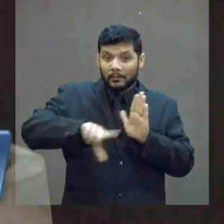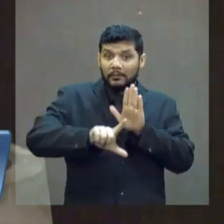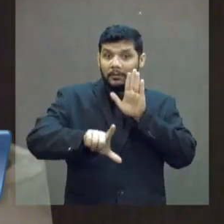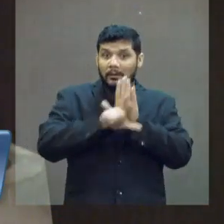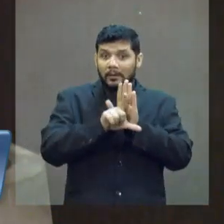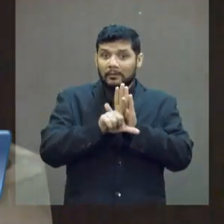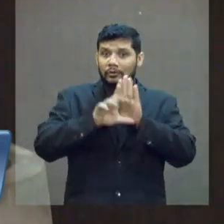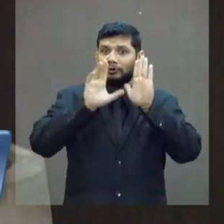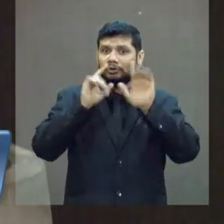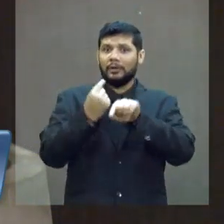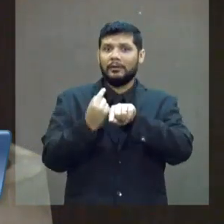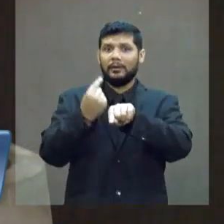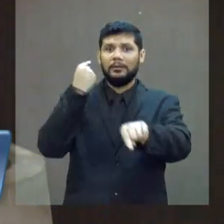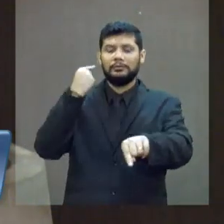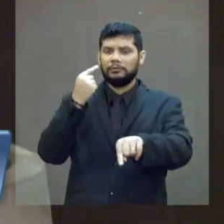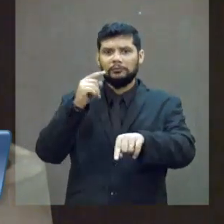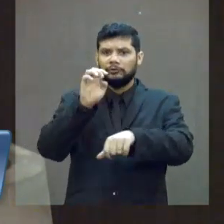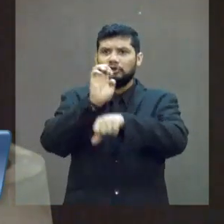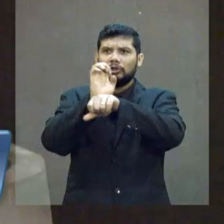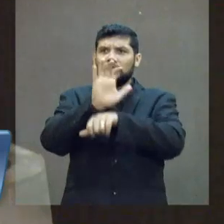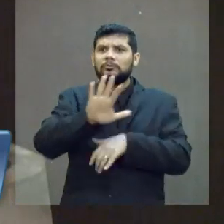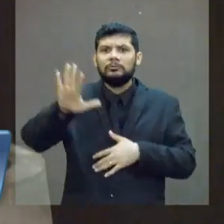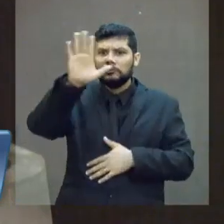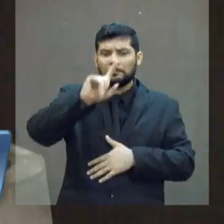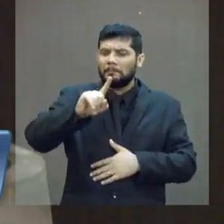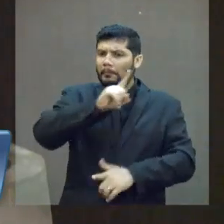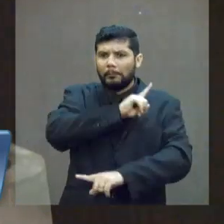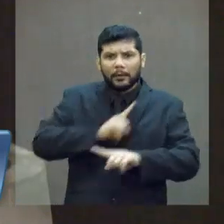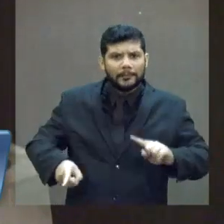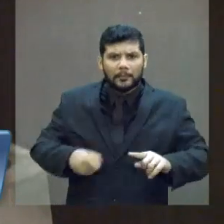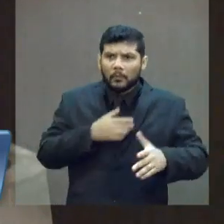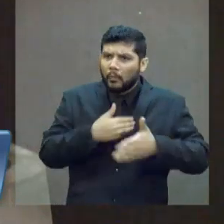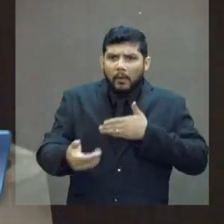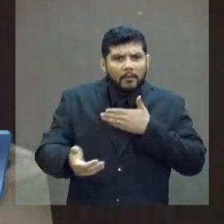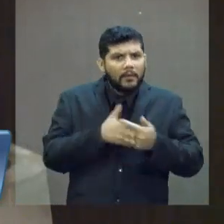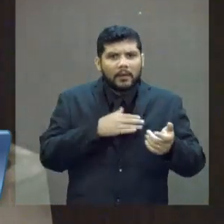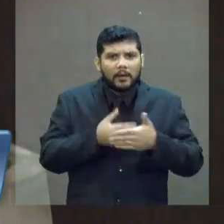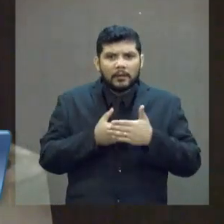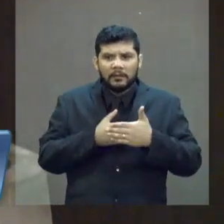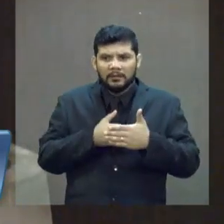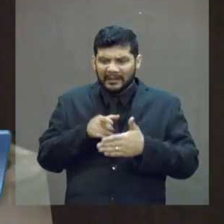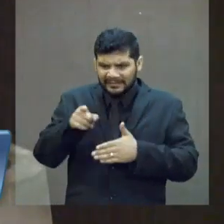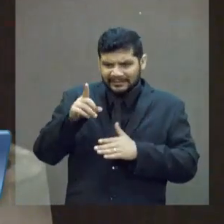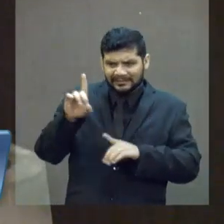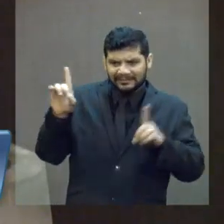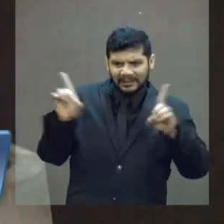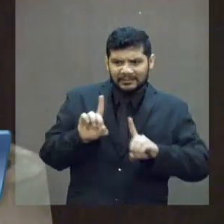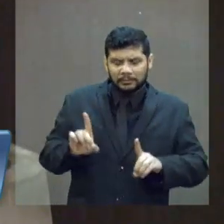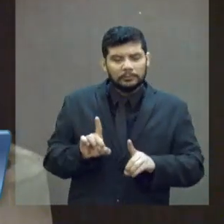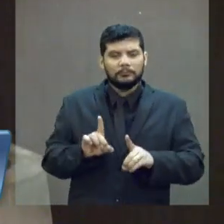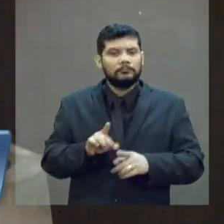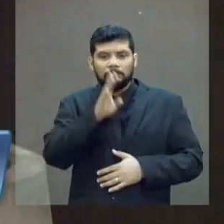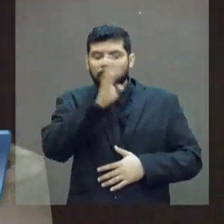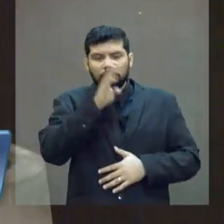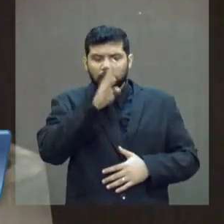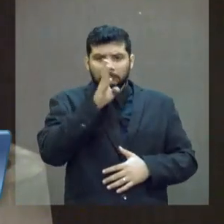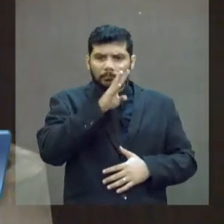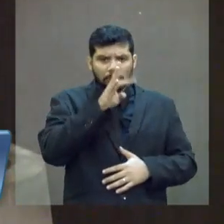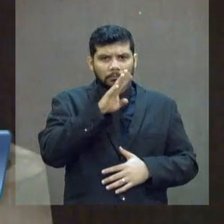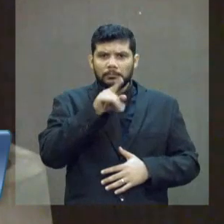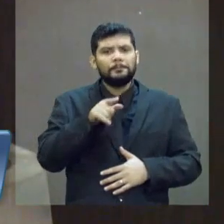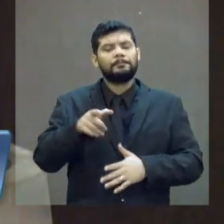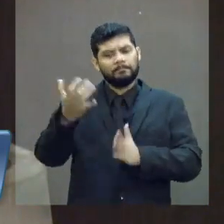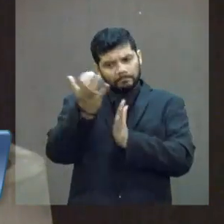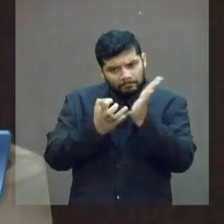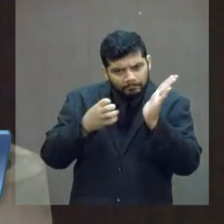já proibia, em âmbito estadual, qualquer dificuldade de sobretaxação de matrículas a crianças com deficiência.